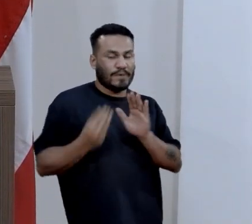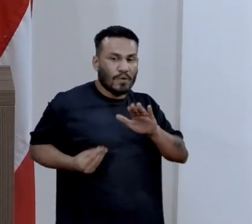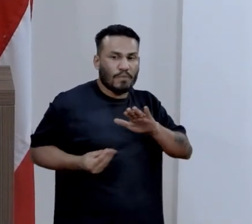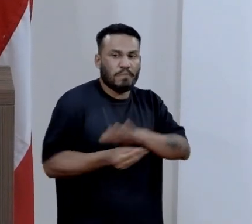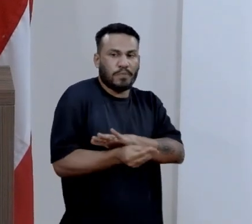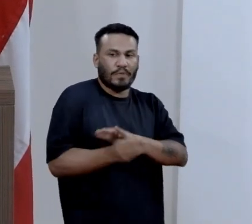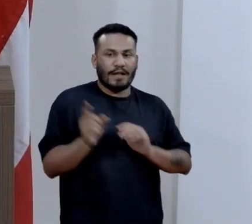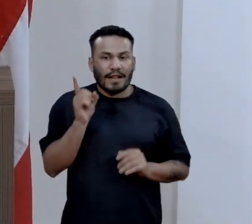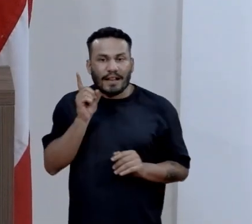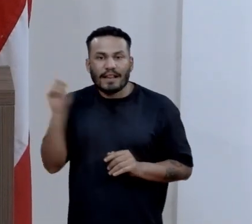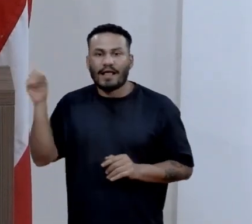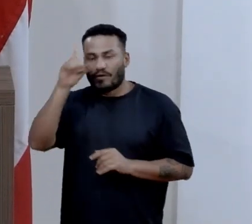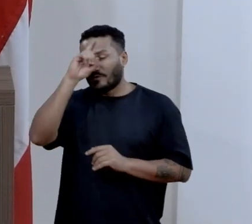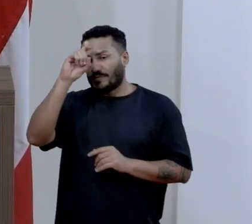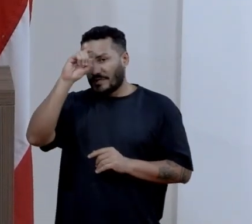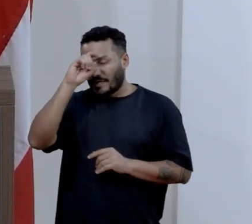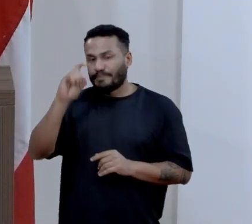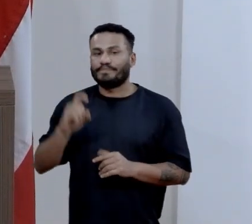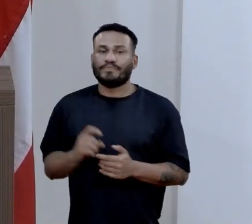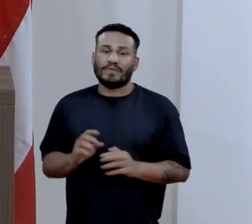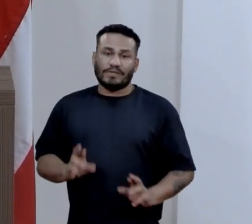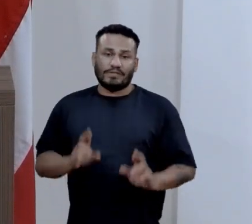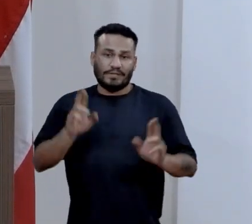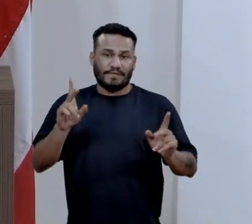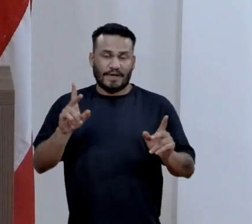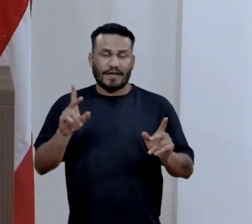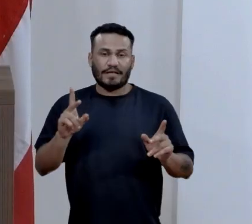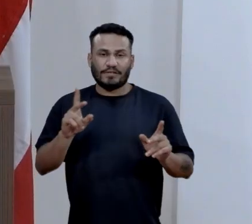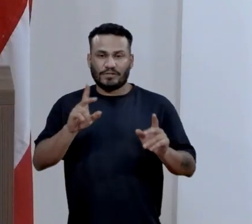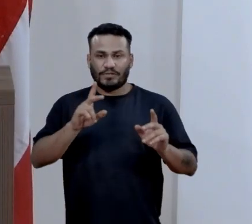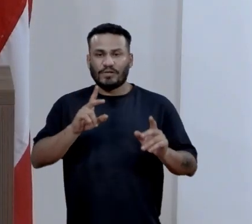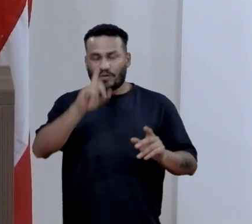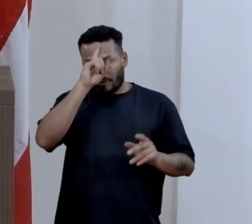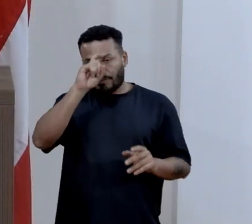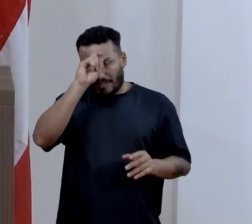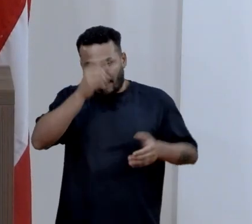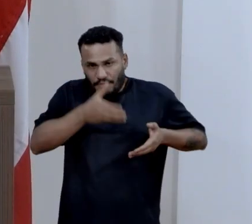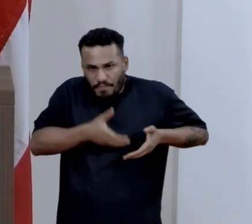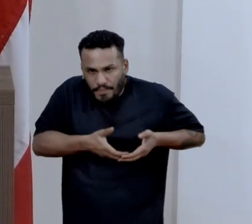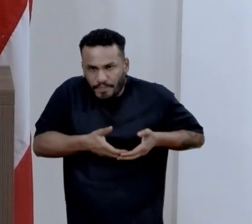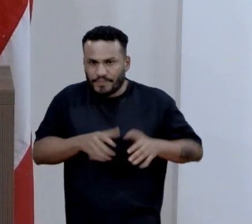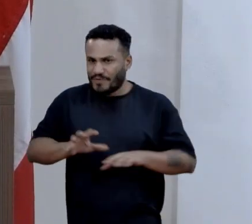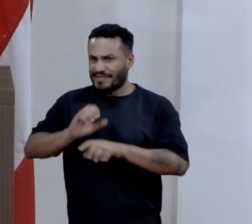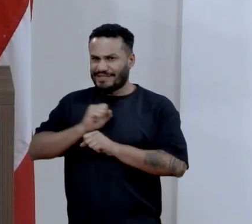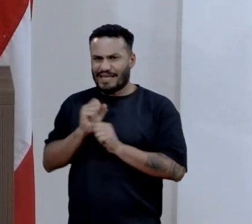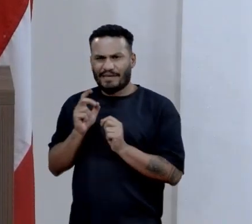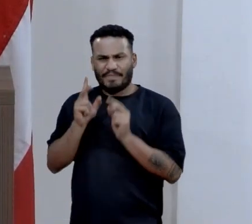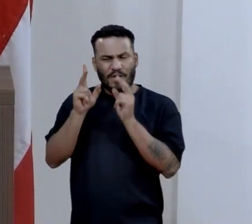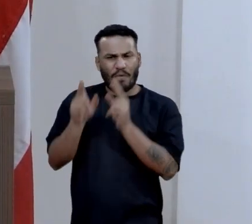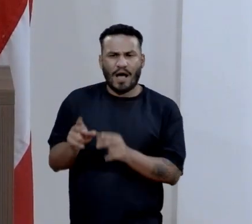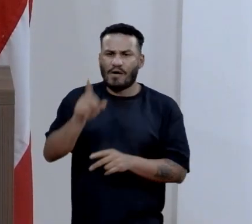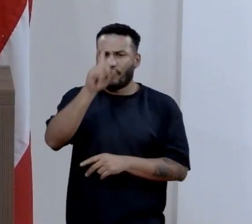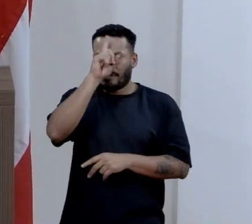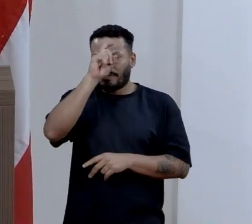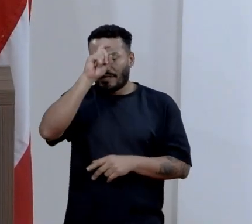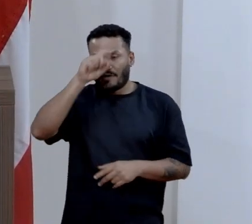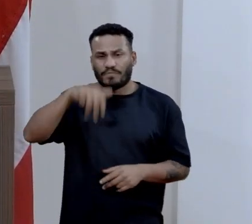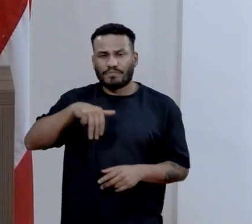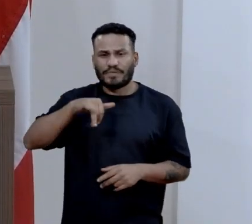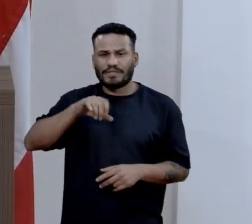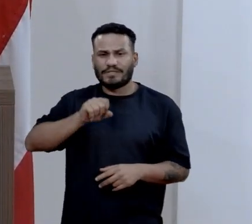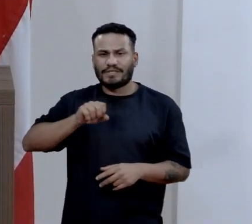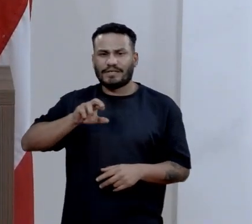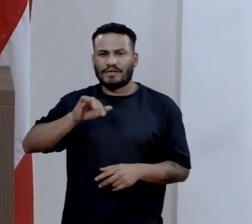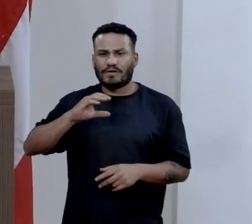colocado lá, né, aportado lá, diferente do próprio Hospital Santo Antônio, que não recebe aquele mesmo valor, o Hospital Misericórdia muito menos,